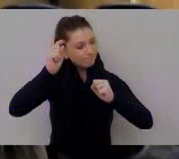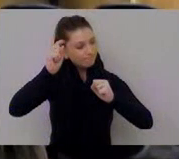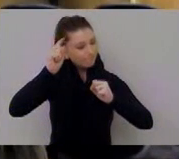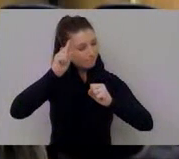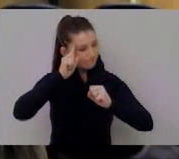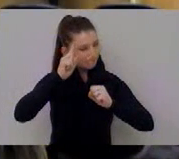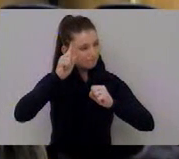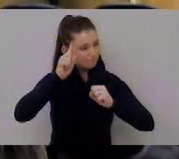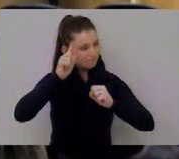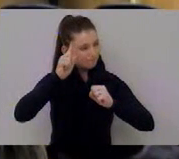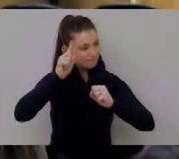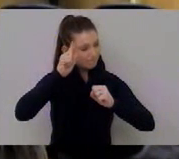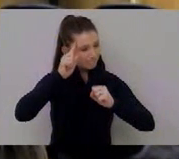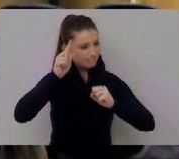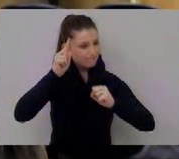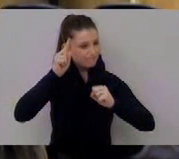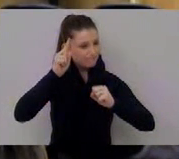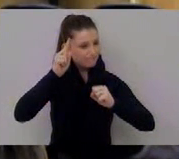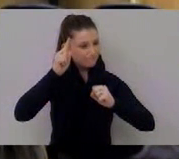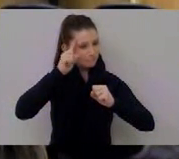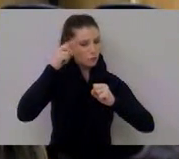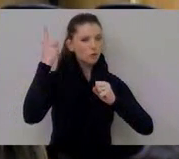louvor estará